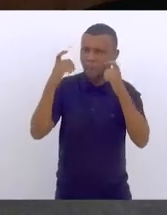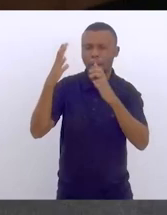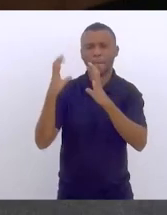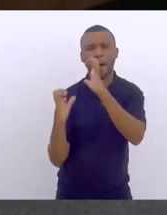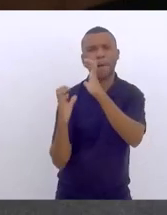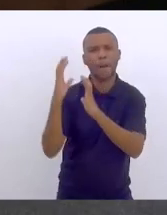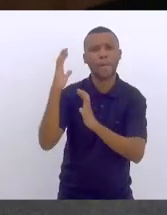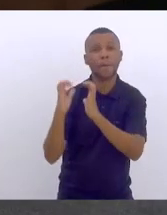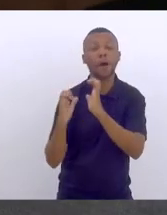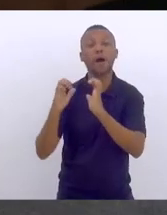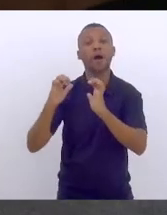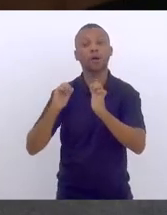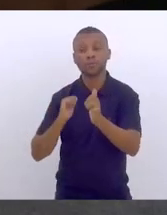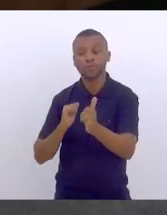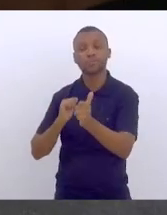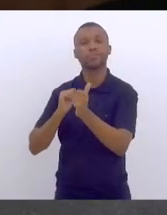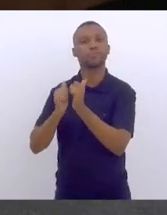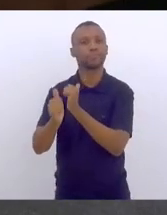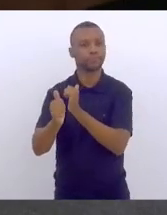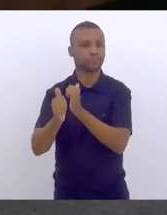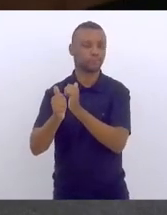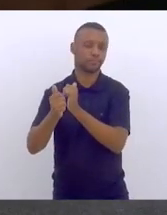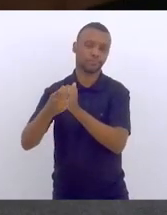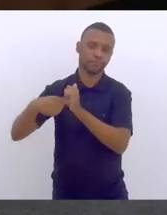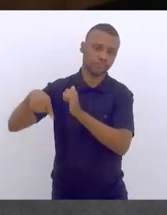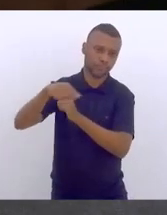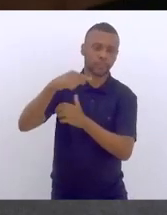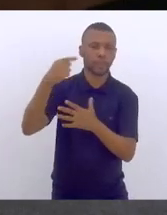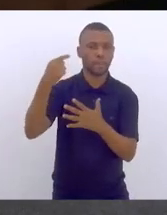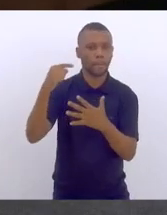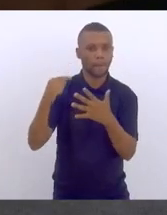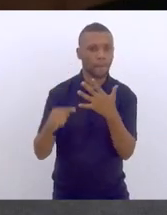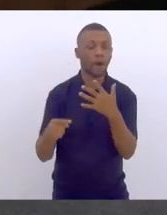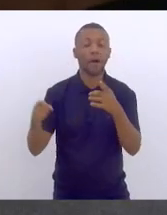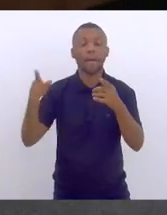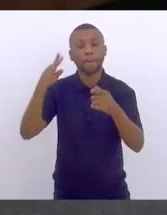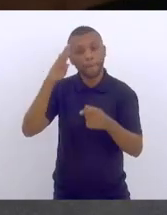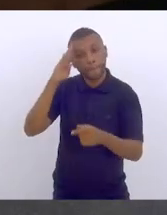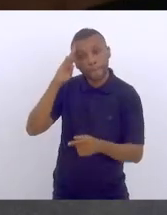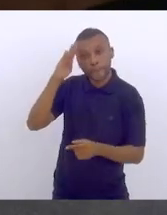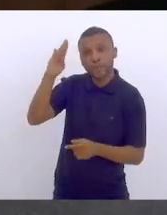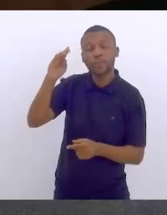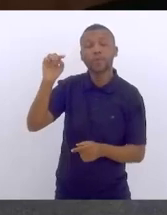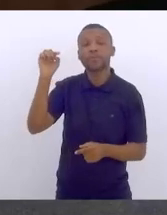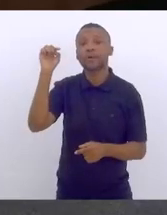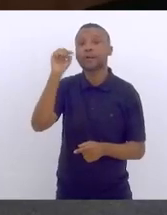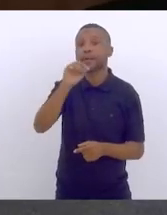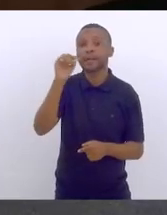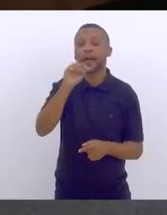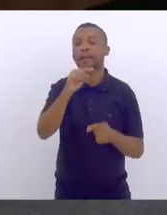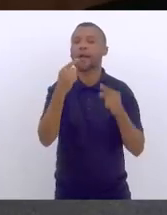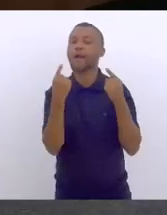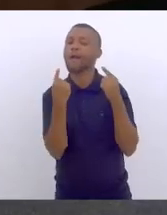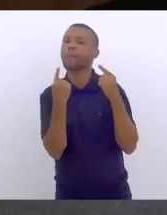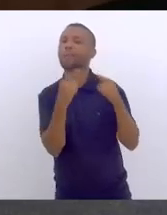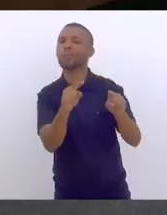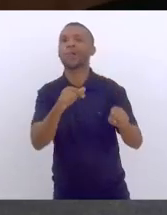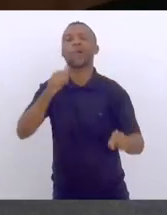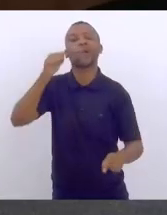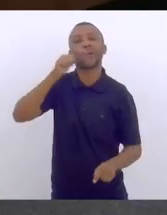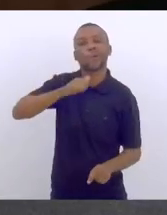eventos esportivos, incluindo aquela direcionada contra mulheres e